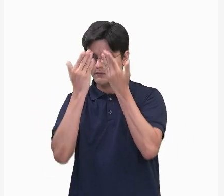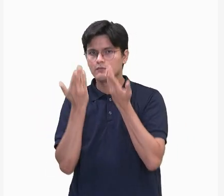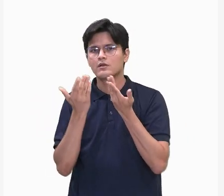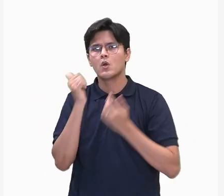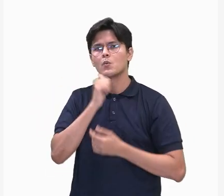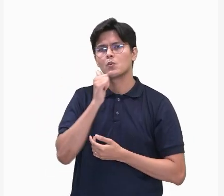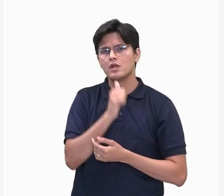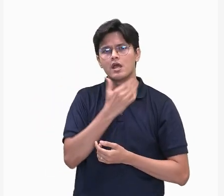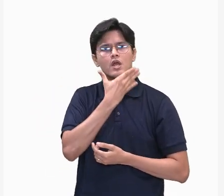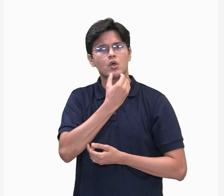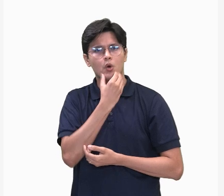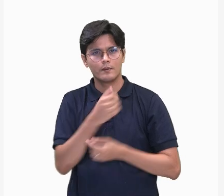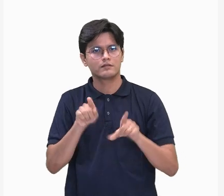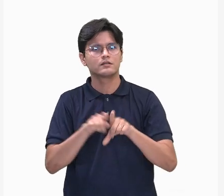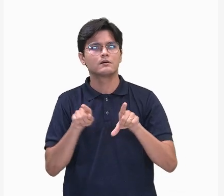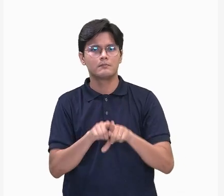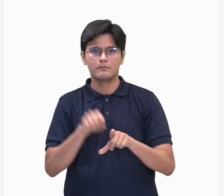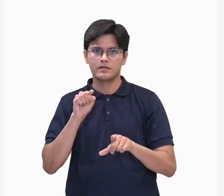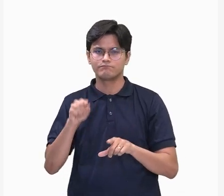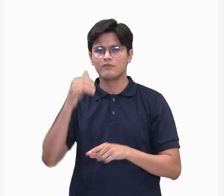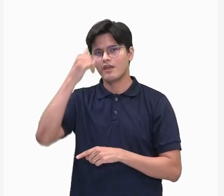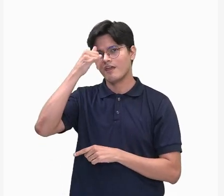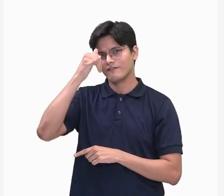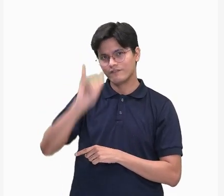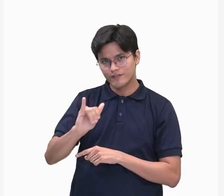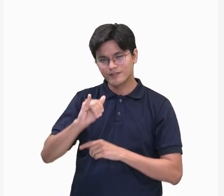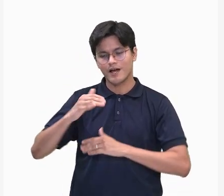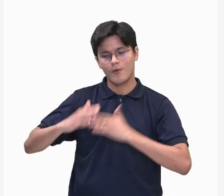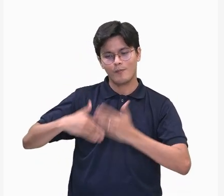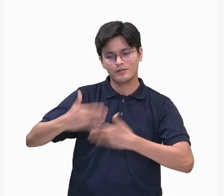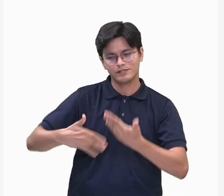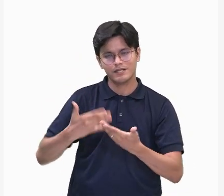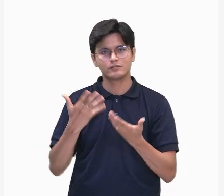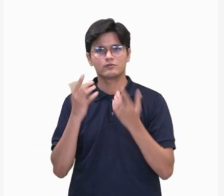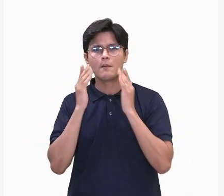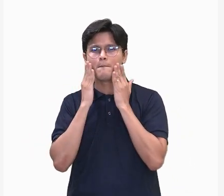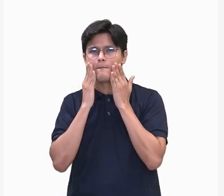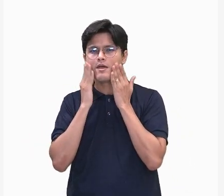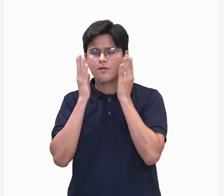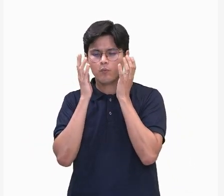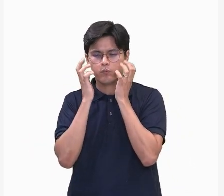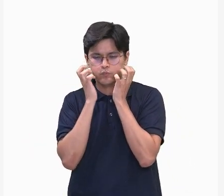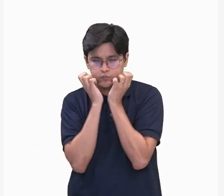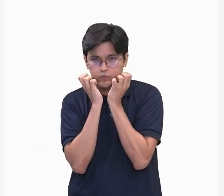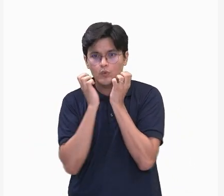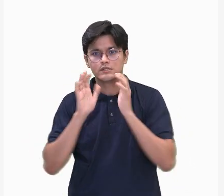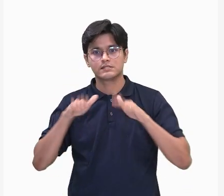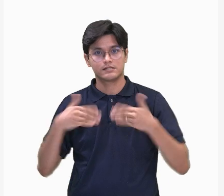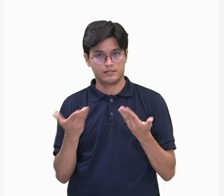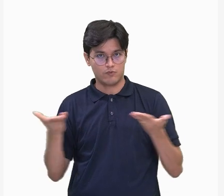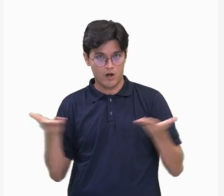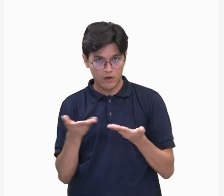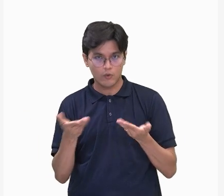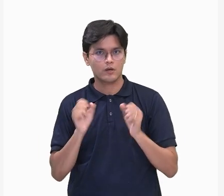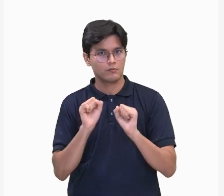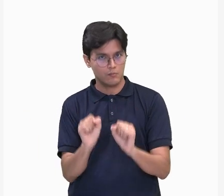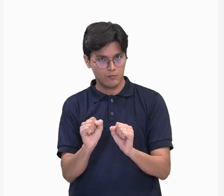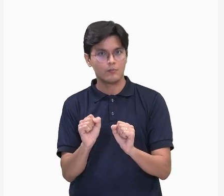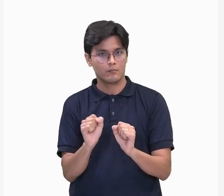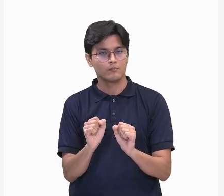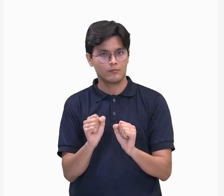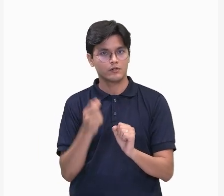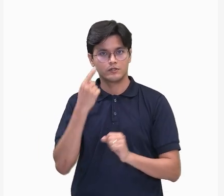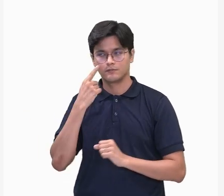né, vaidoso, demore ali o seu processo de envelhecimento. E aqui eu posso citar para vocês o caso do